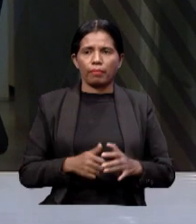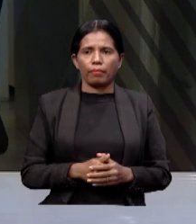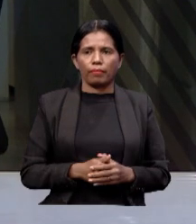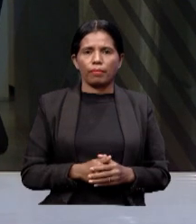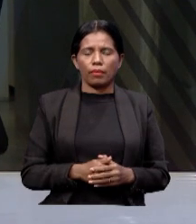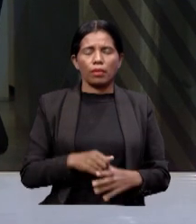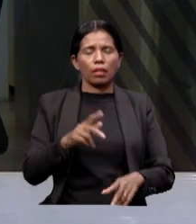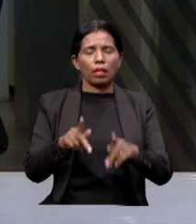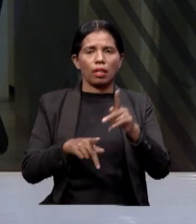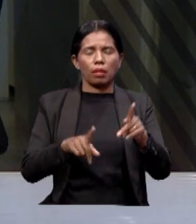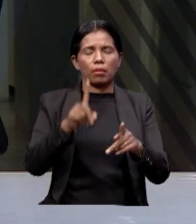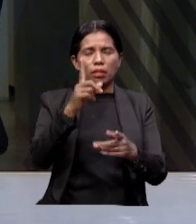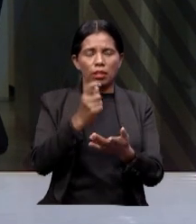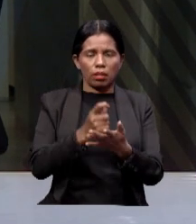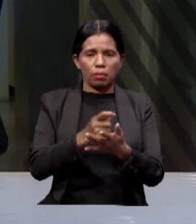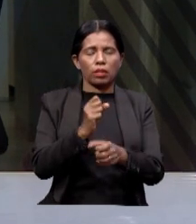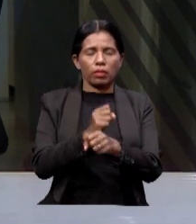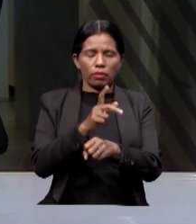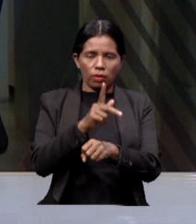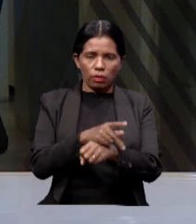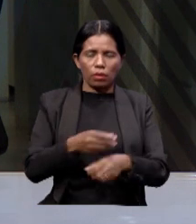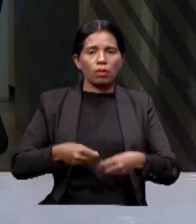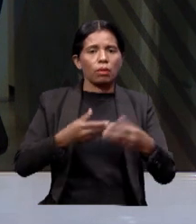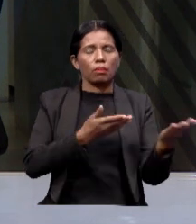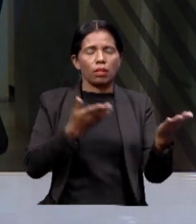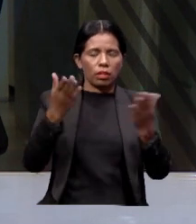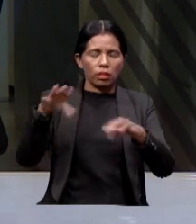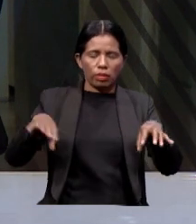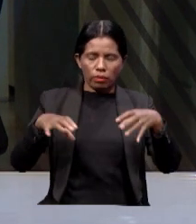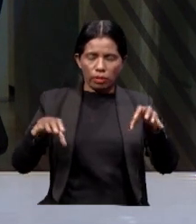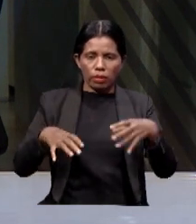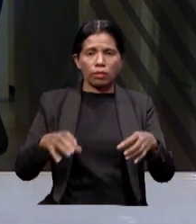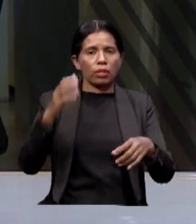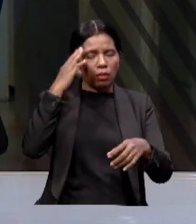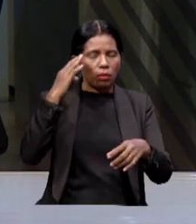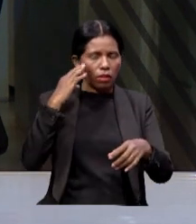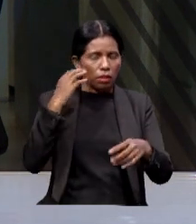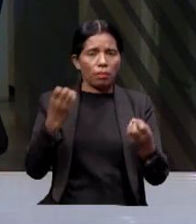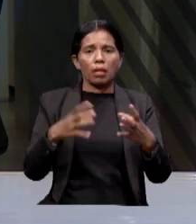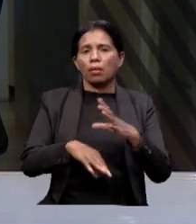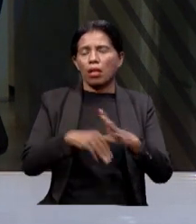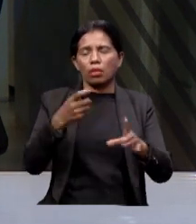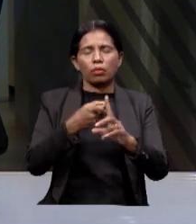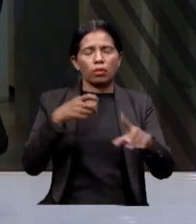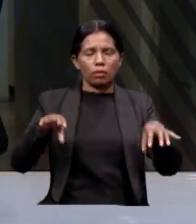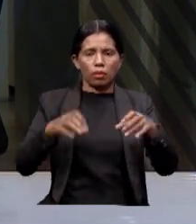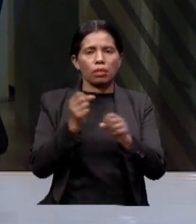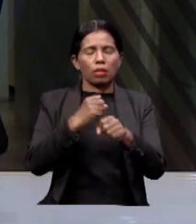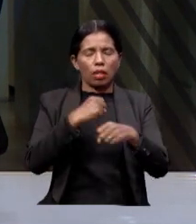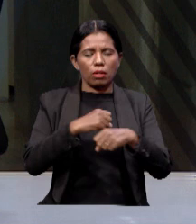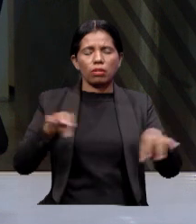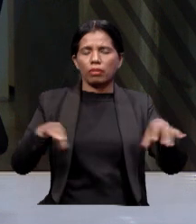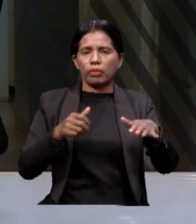Trabalhador de um idarece na BCFO peruca para serviço e a Coreia Sul, para que ela saia russo sistema ou de ralo serviço